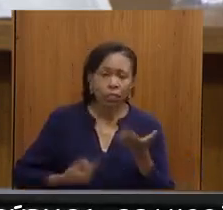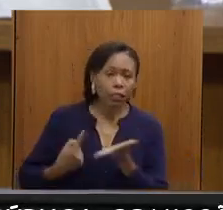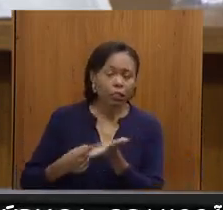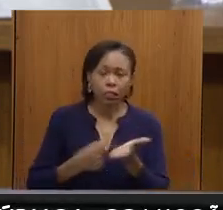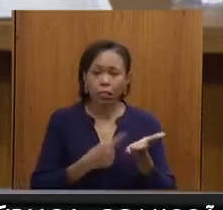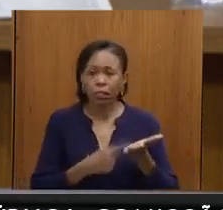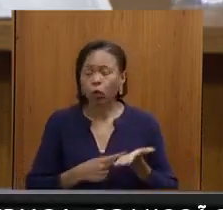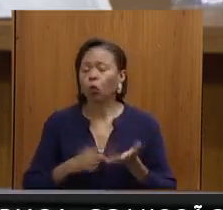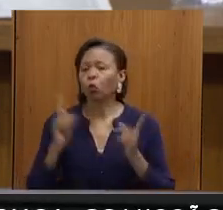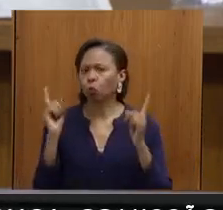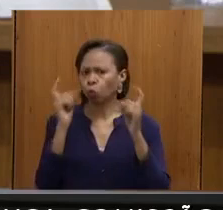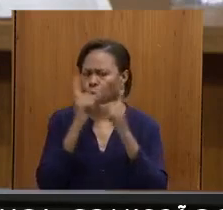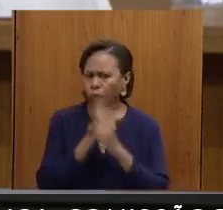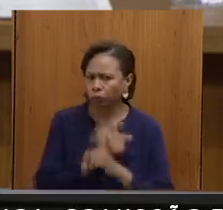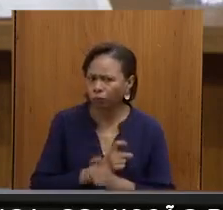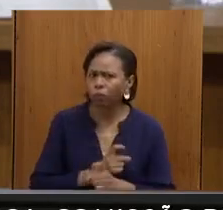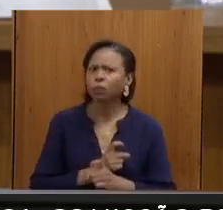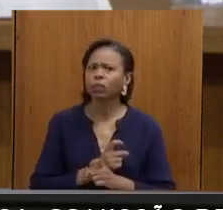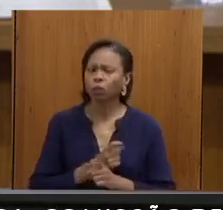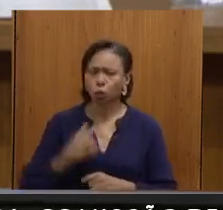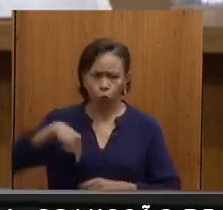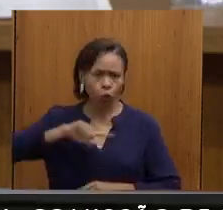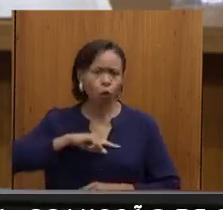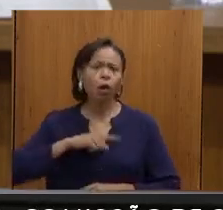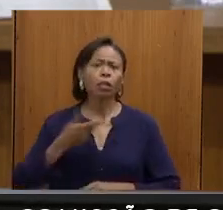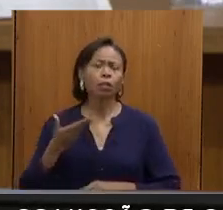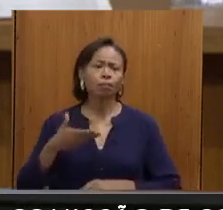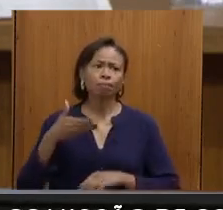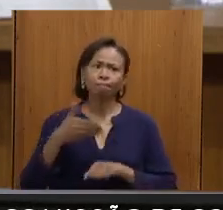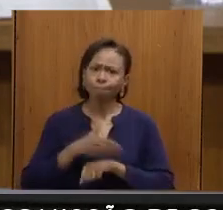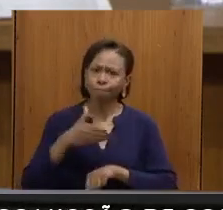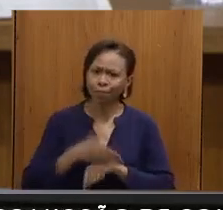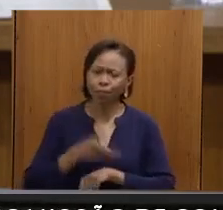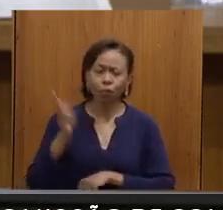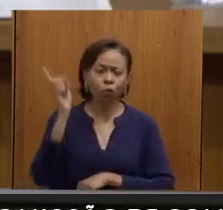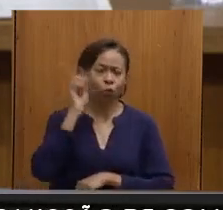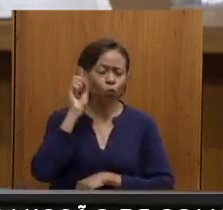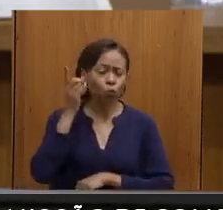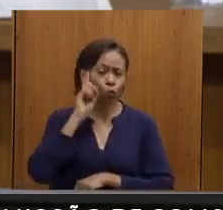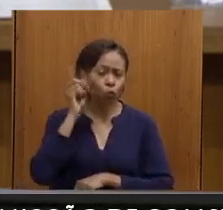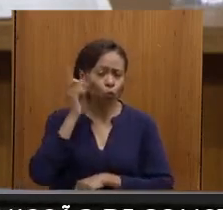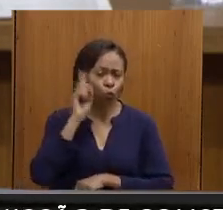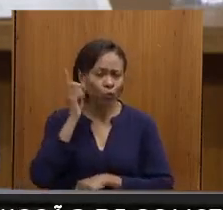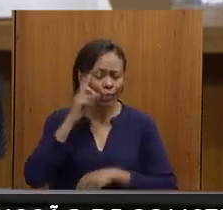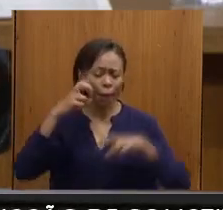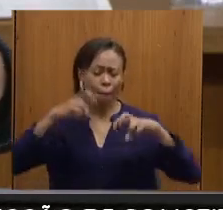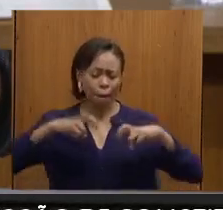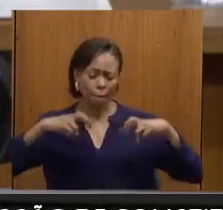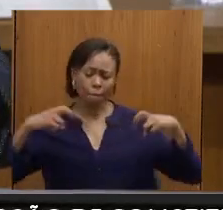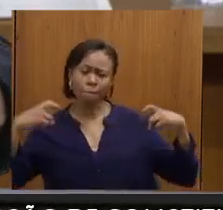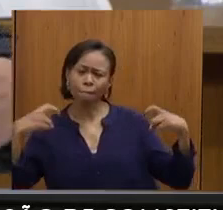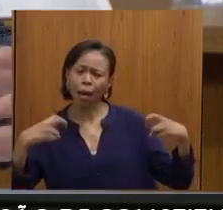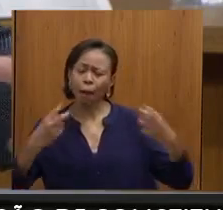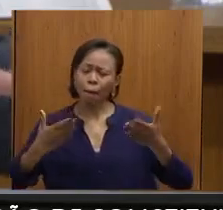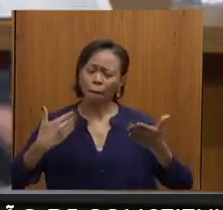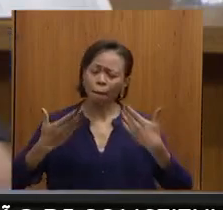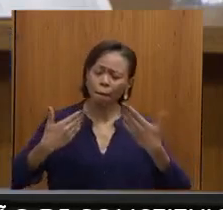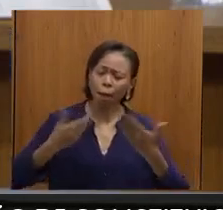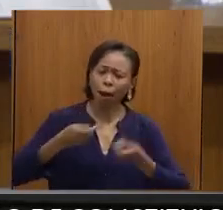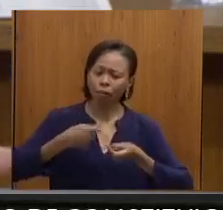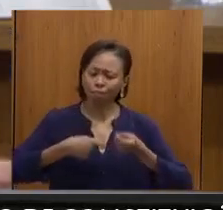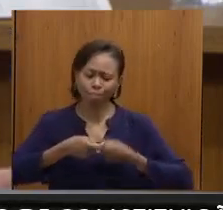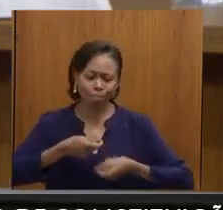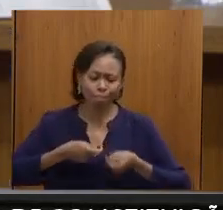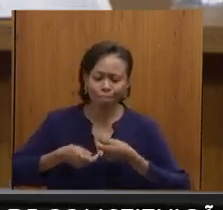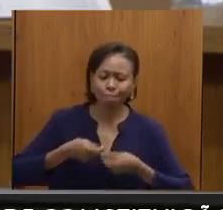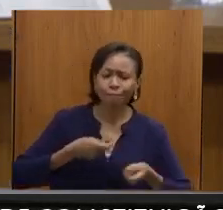gente tem participado dela, diria, basicamente, diariamente, a mesa de negociação, em especial, entre